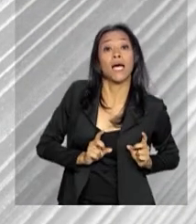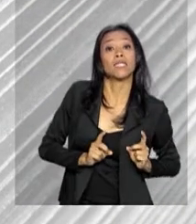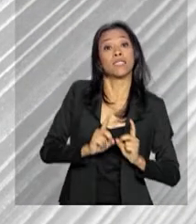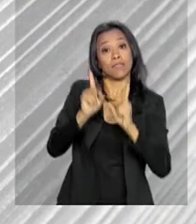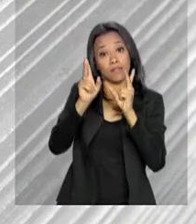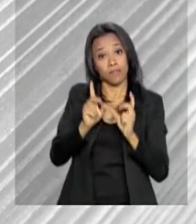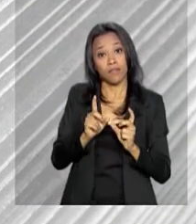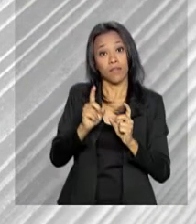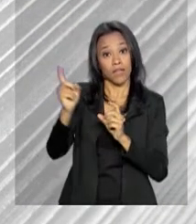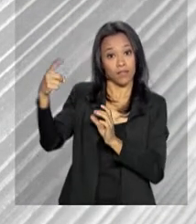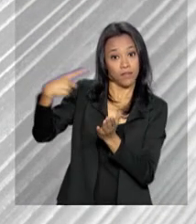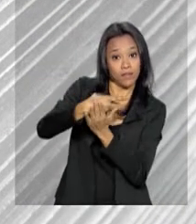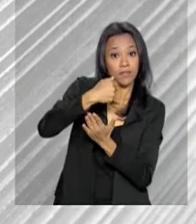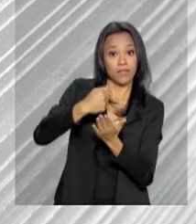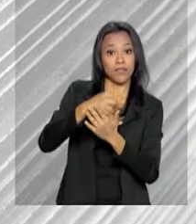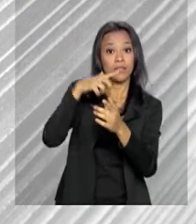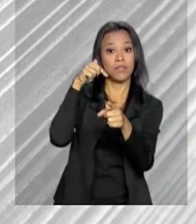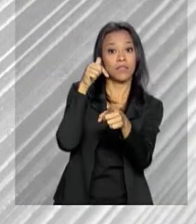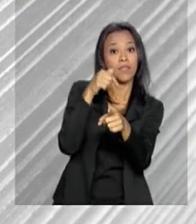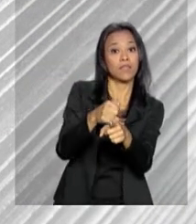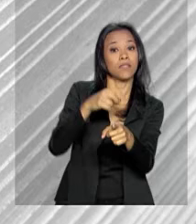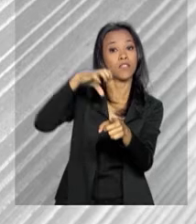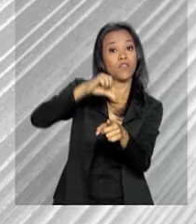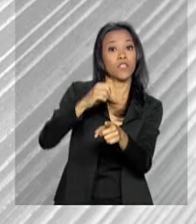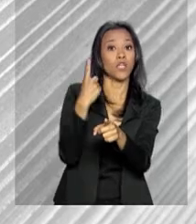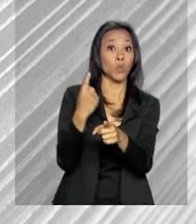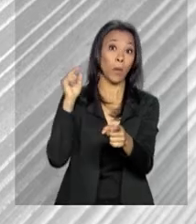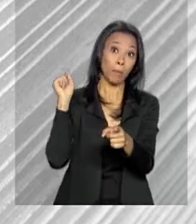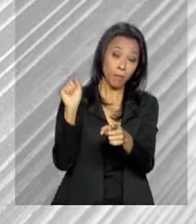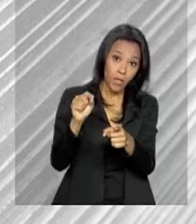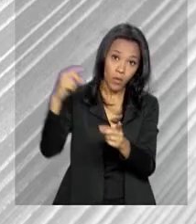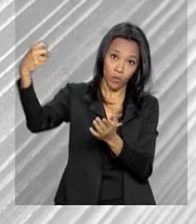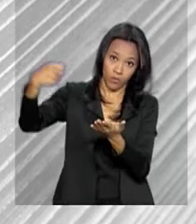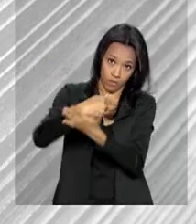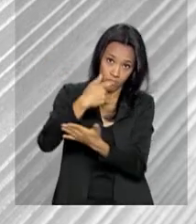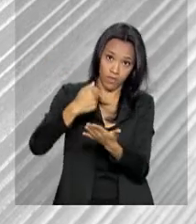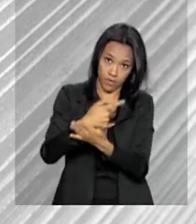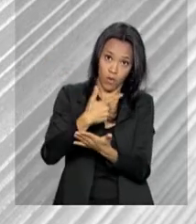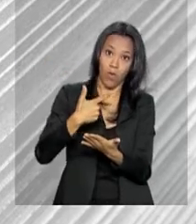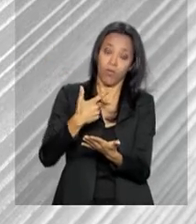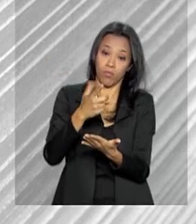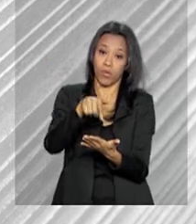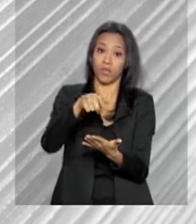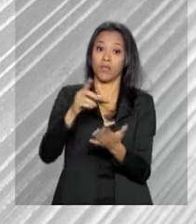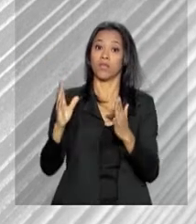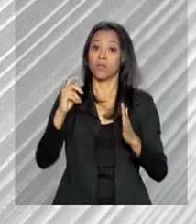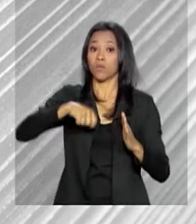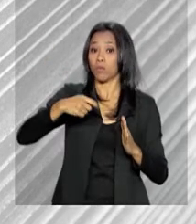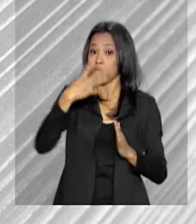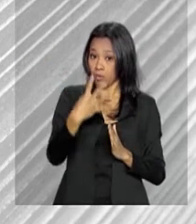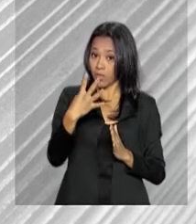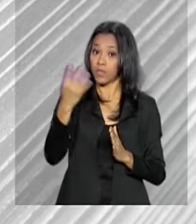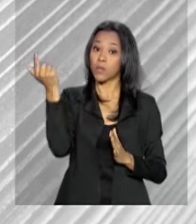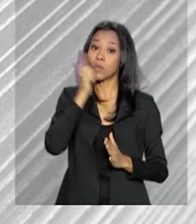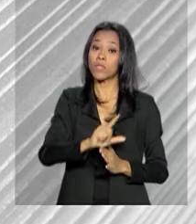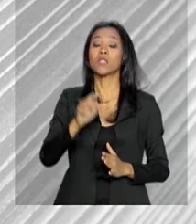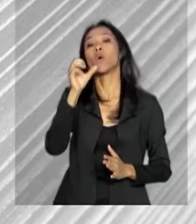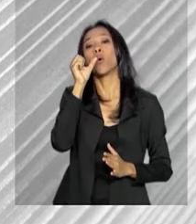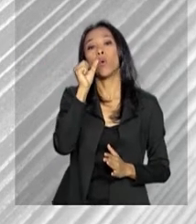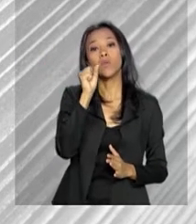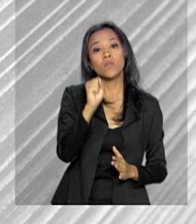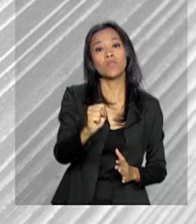1 791 mil toneladas no acumulado do primeiro quadrimestre alcançando